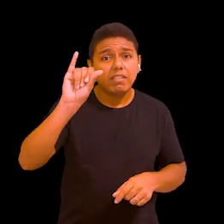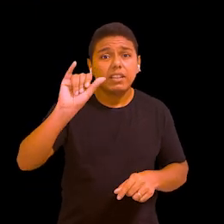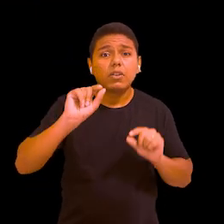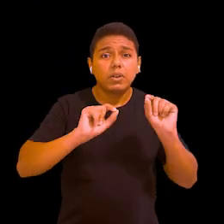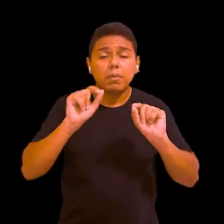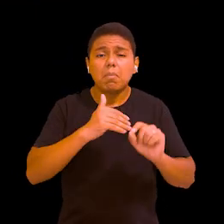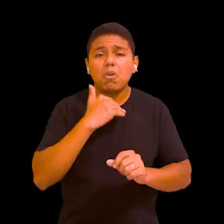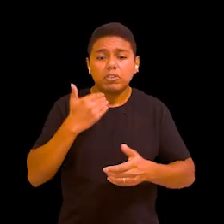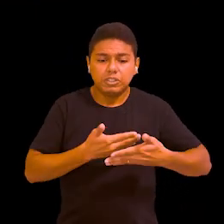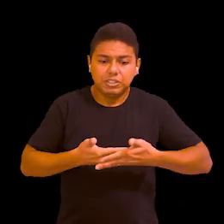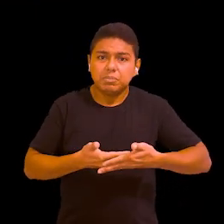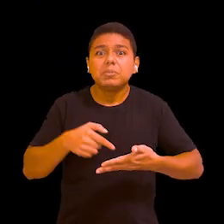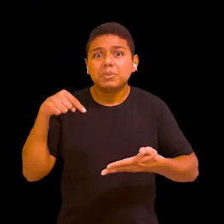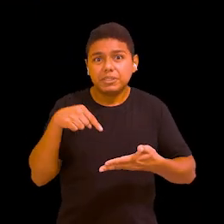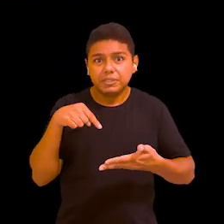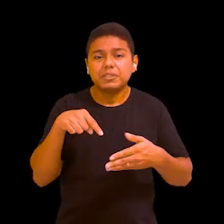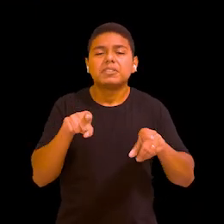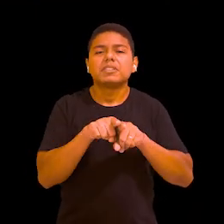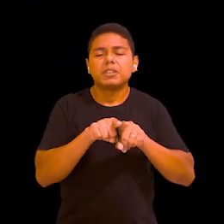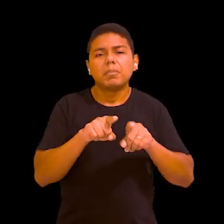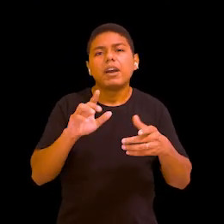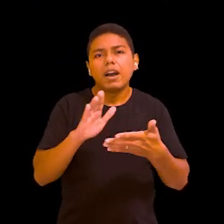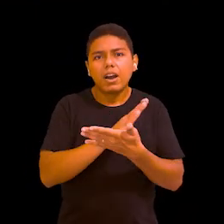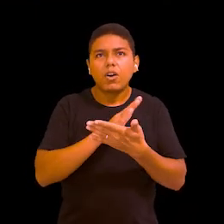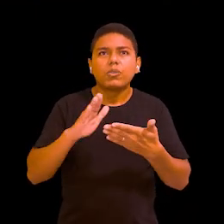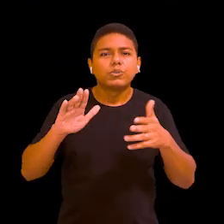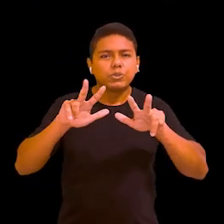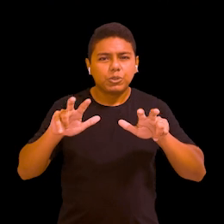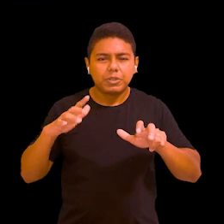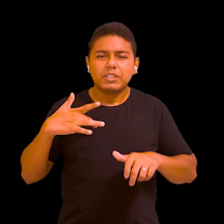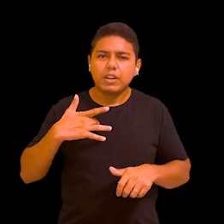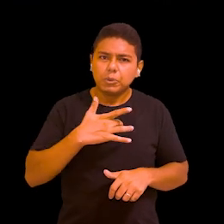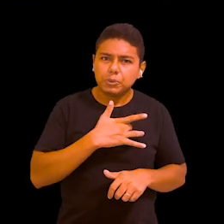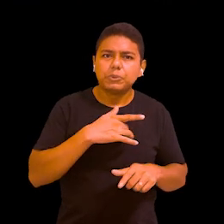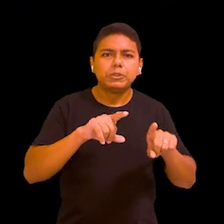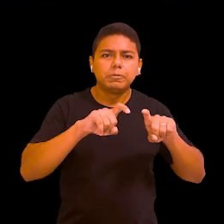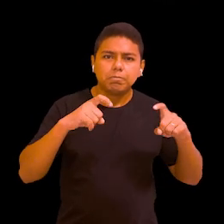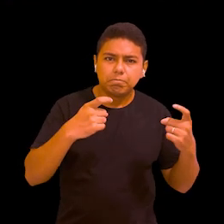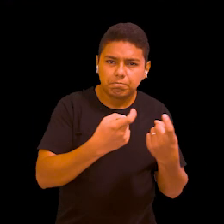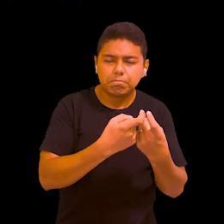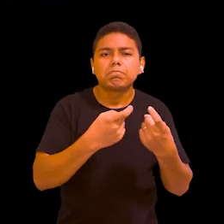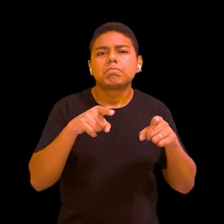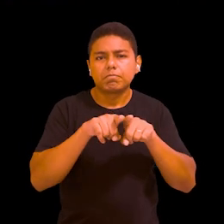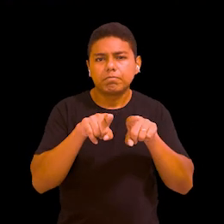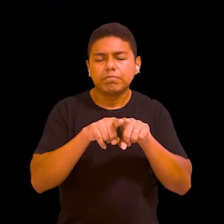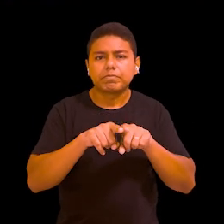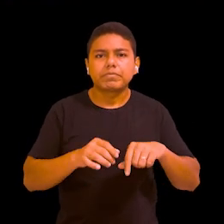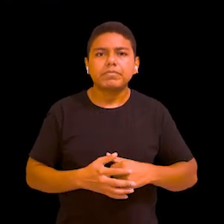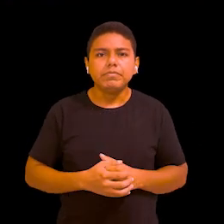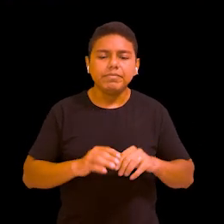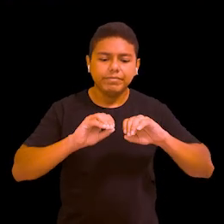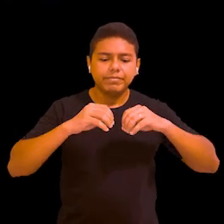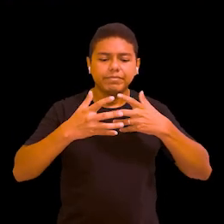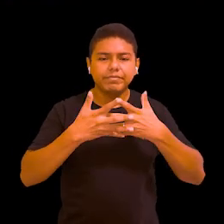de recém-nascidos, além das questões de saúde sexual e reprodutiva. Nesse slide,